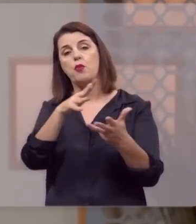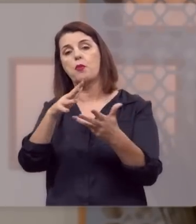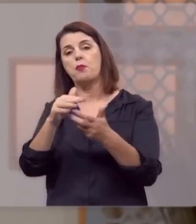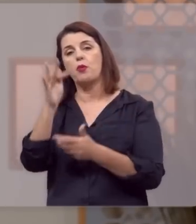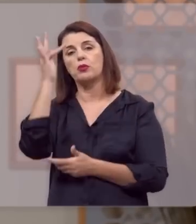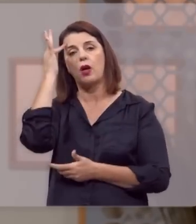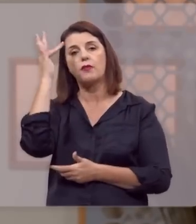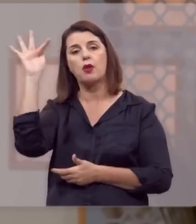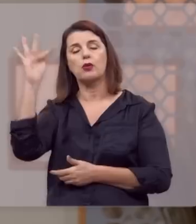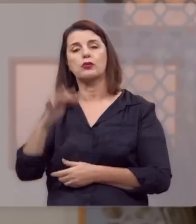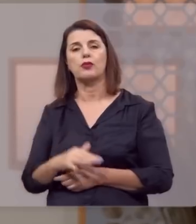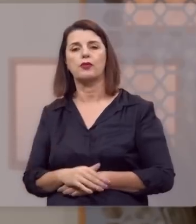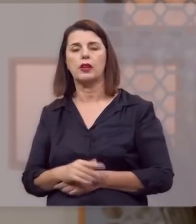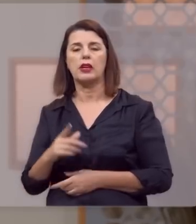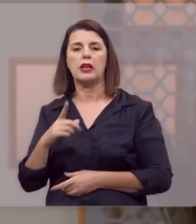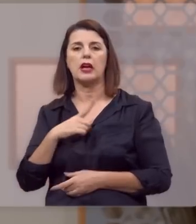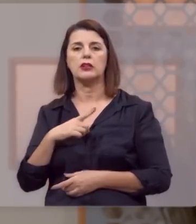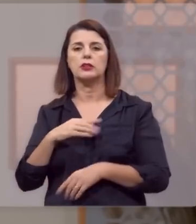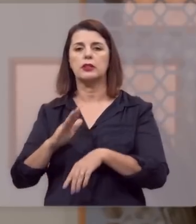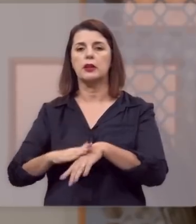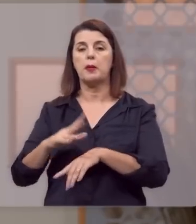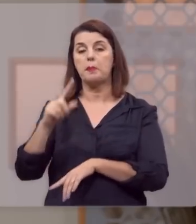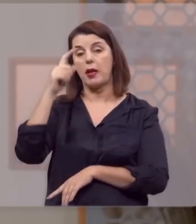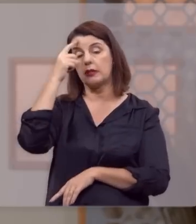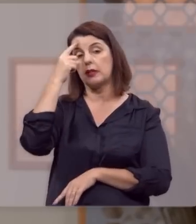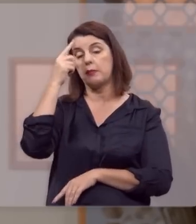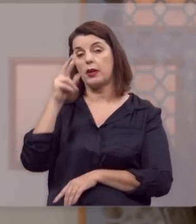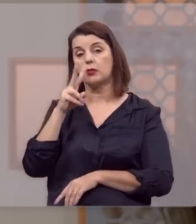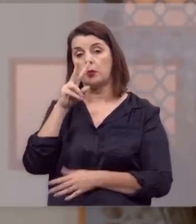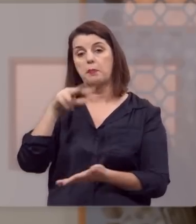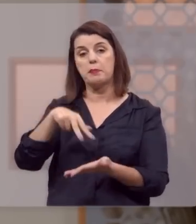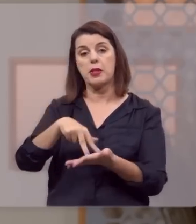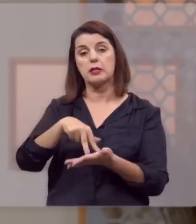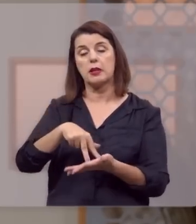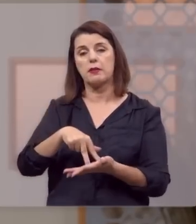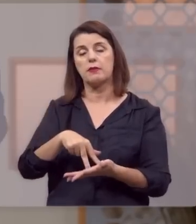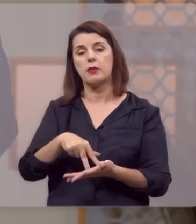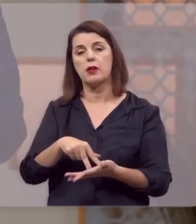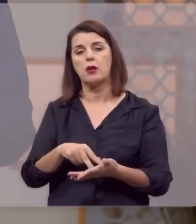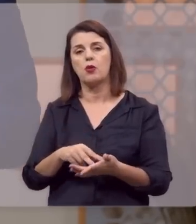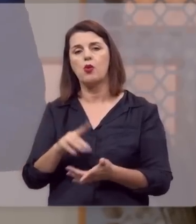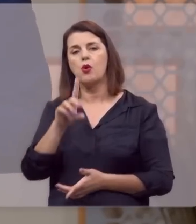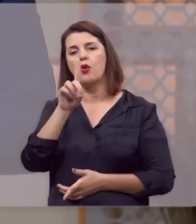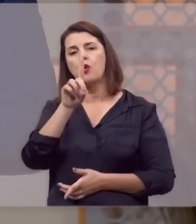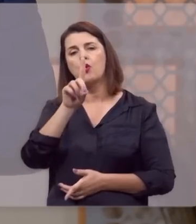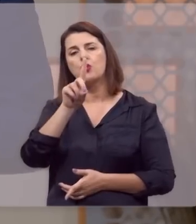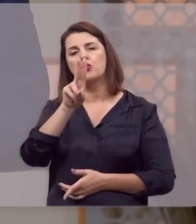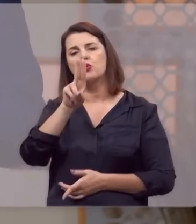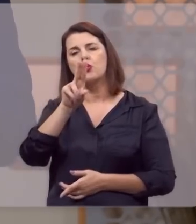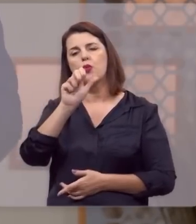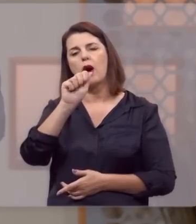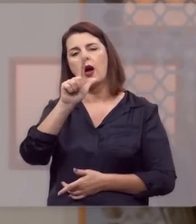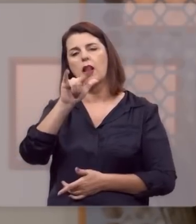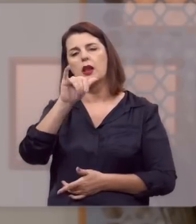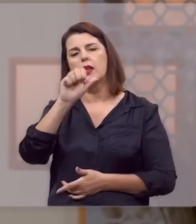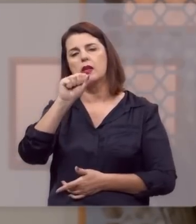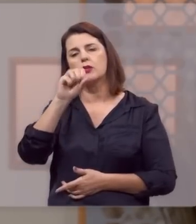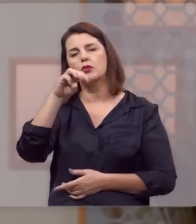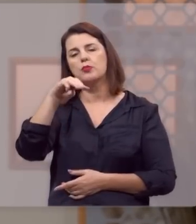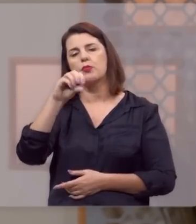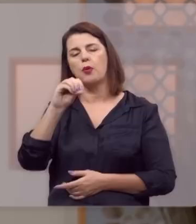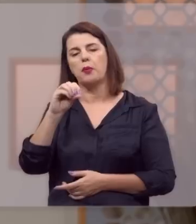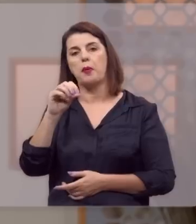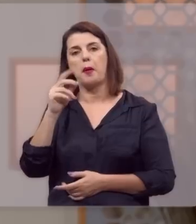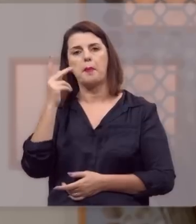filosófico, tinham como um dos pilares do seu pensamento o dualismo. Para os gregos,